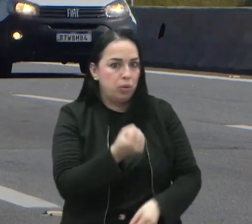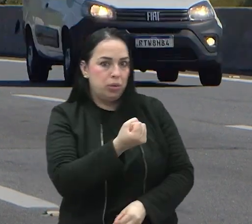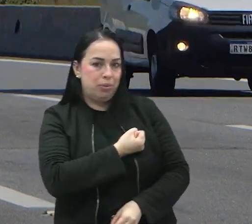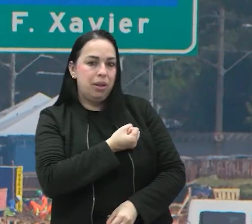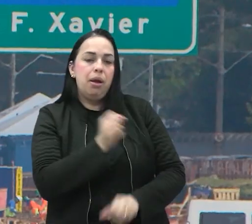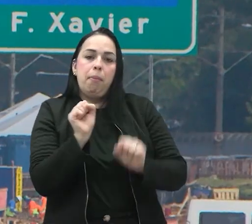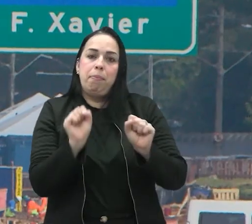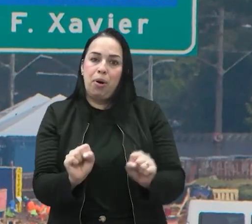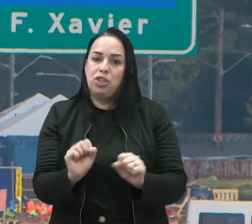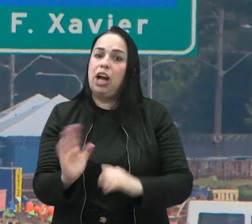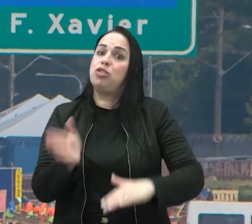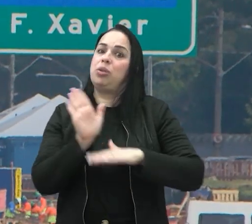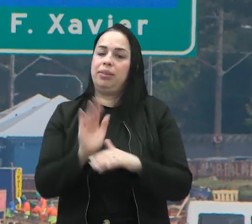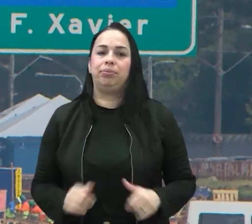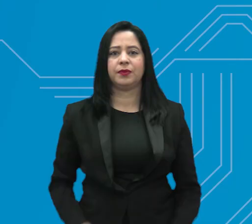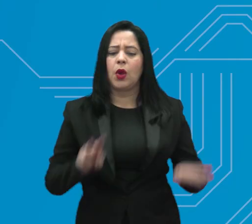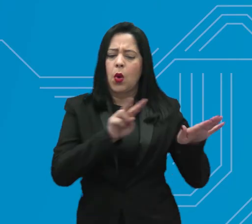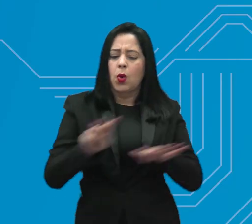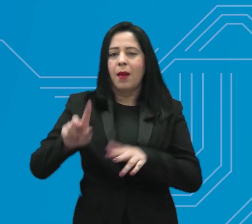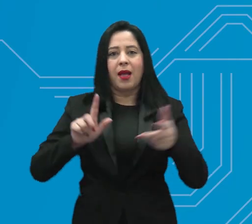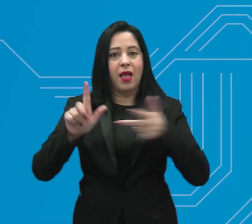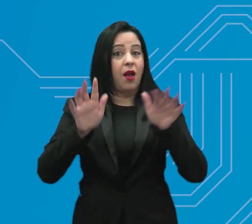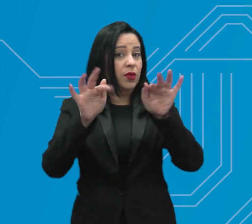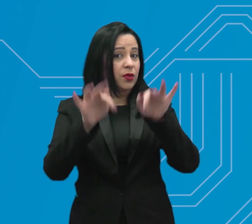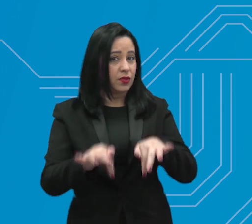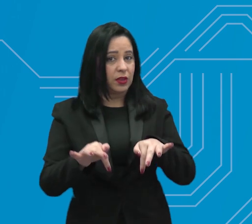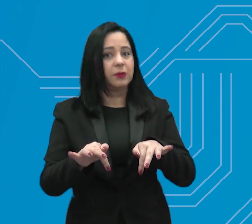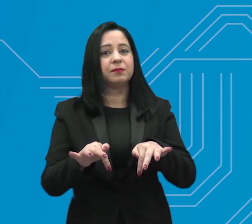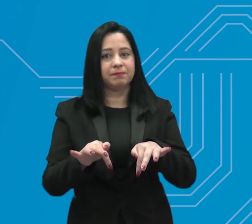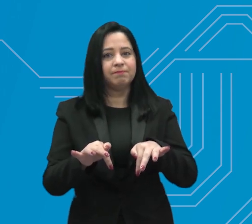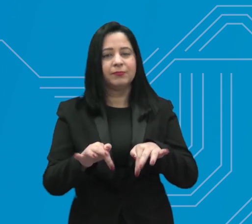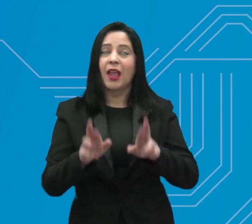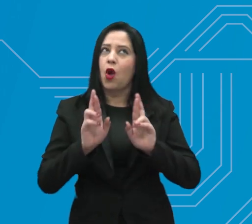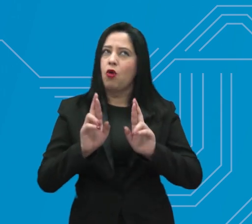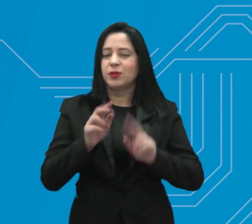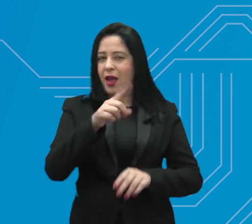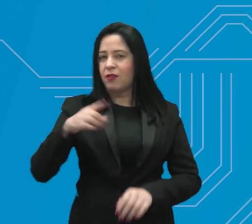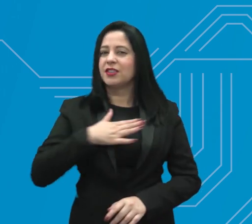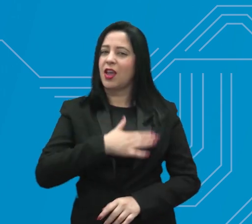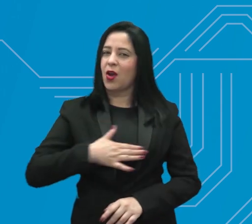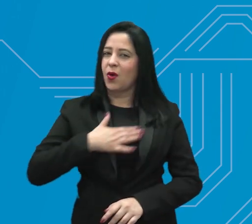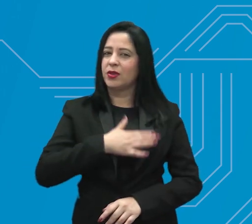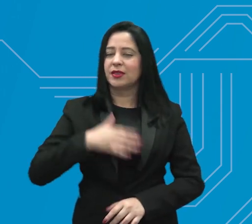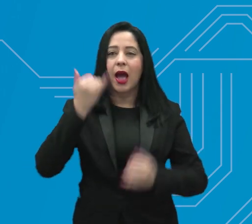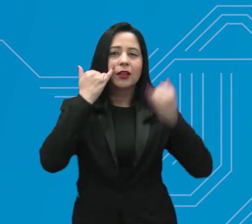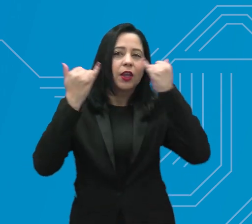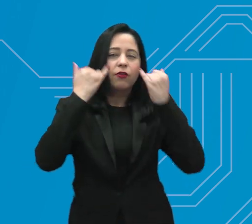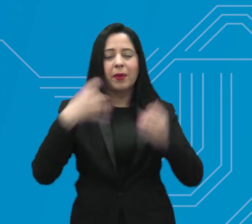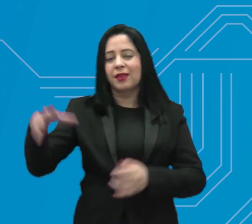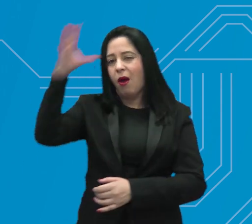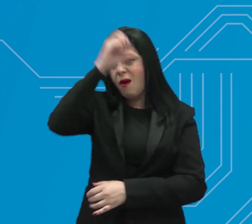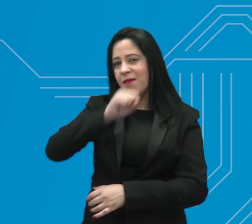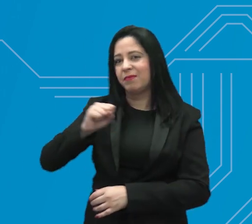desses códigos pode fazer a diferença. E o Semana Legislativa fica por aqui. Espero que você tenha gostado de todas